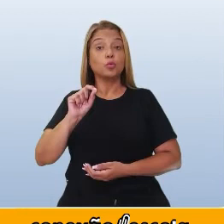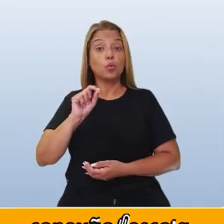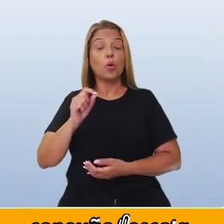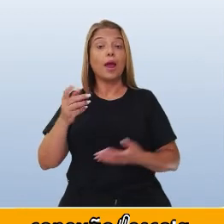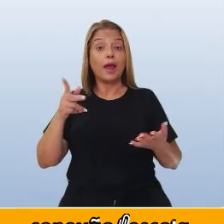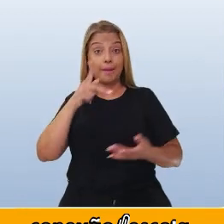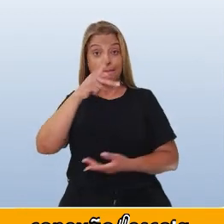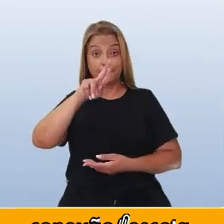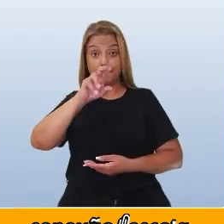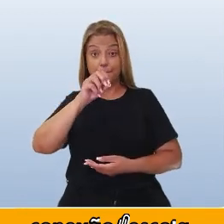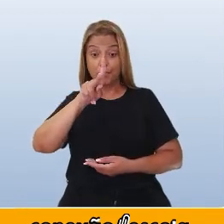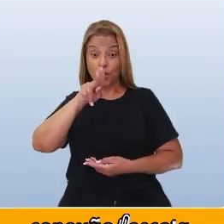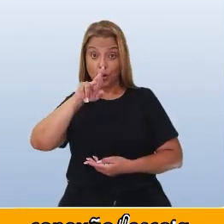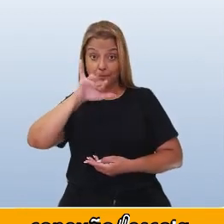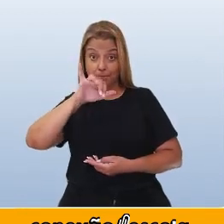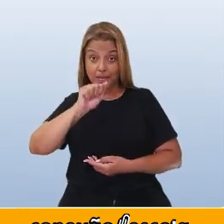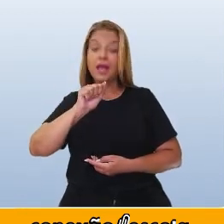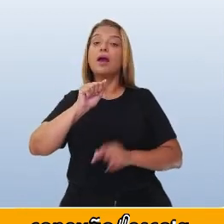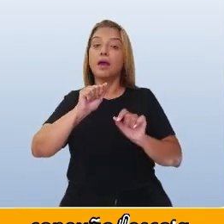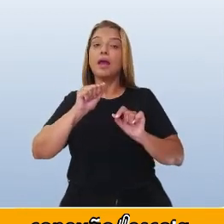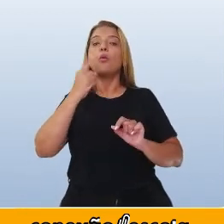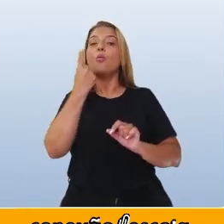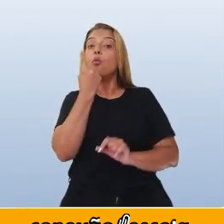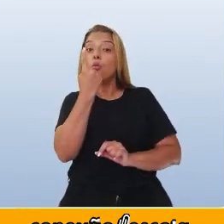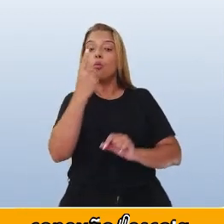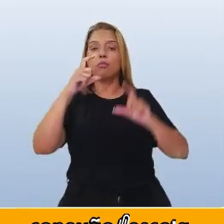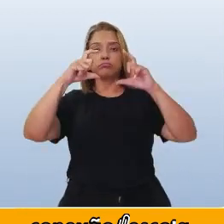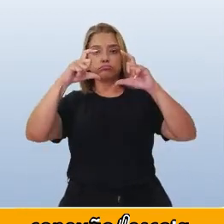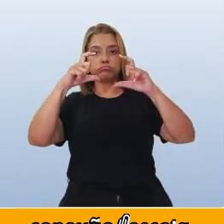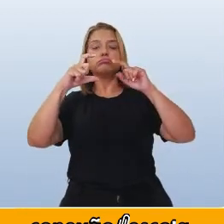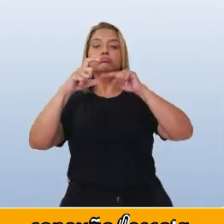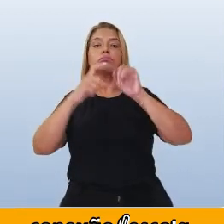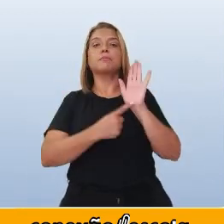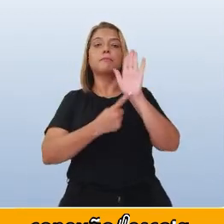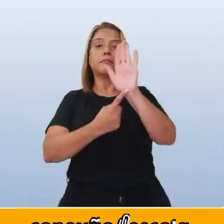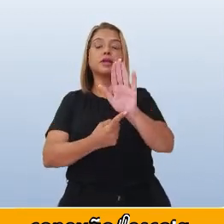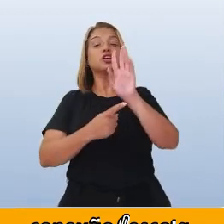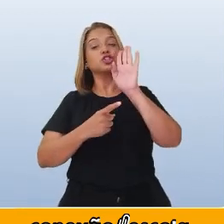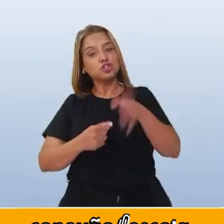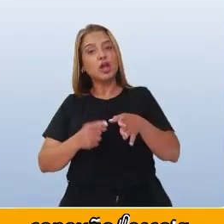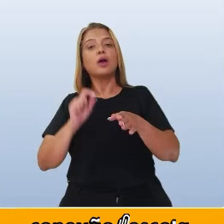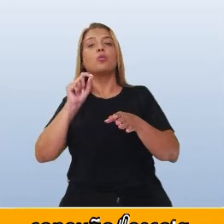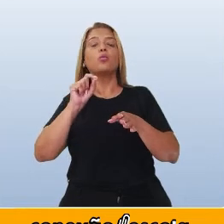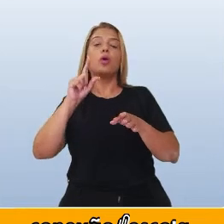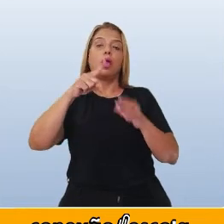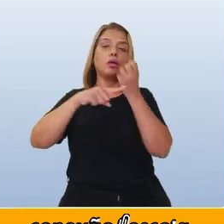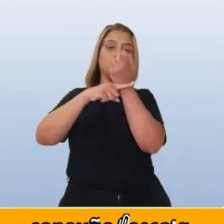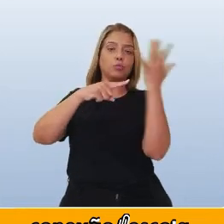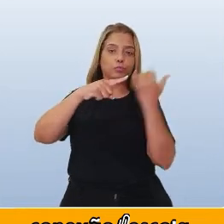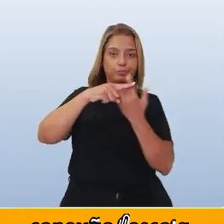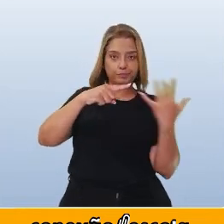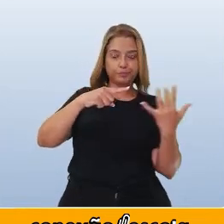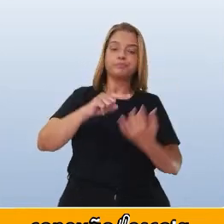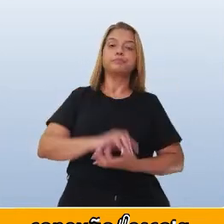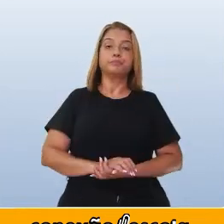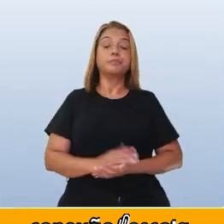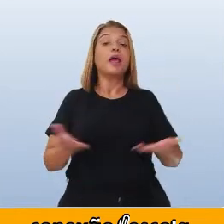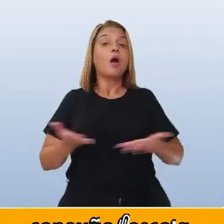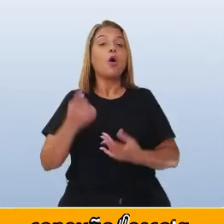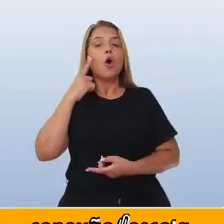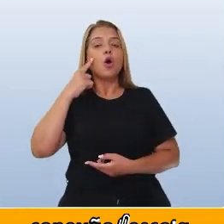própria, apenas uma figura, um todo já representa. Já na imagem 6, você